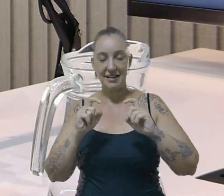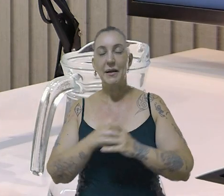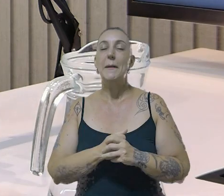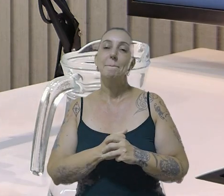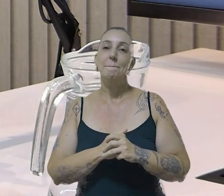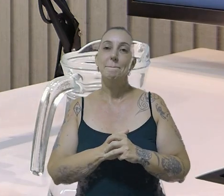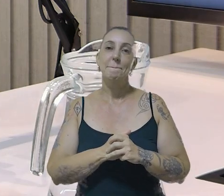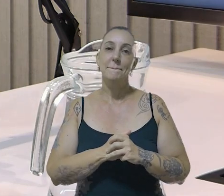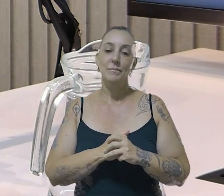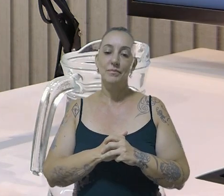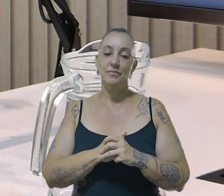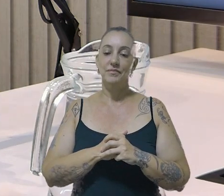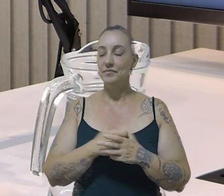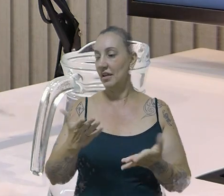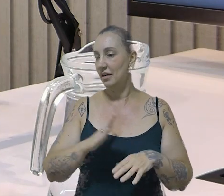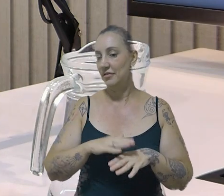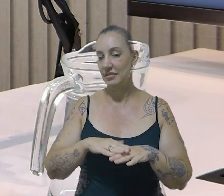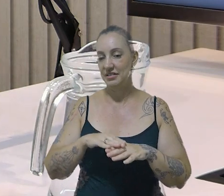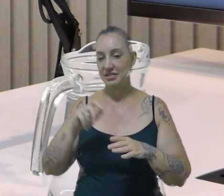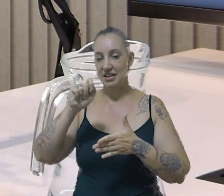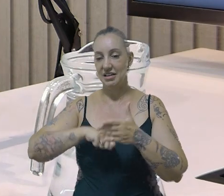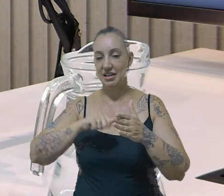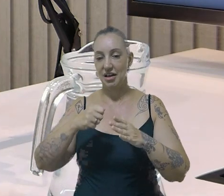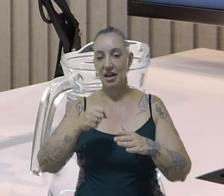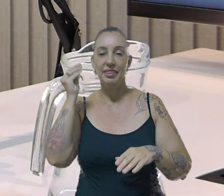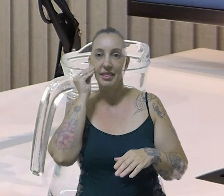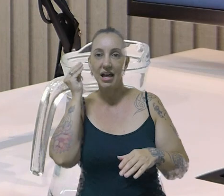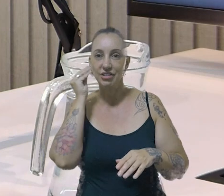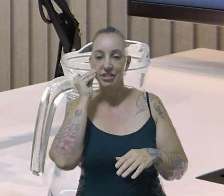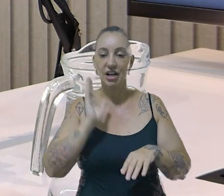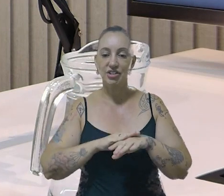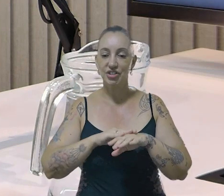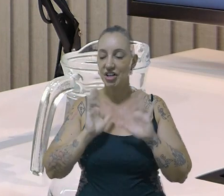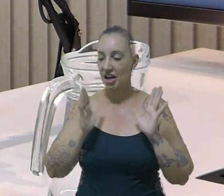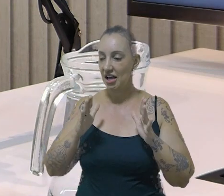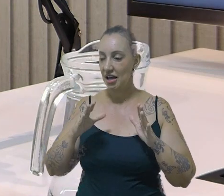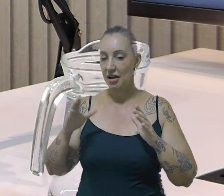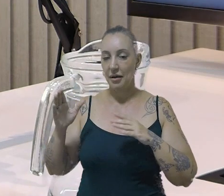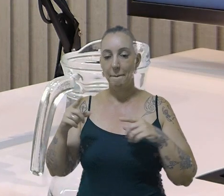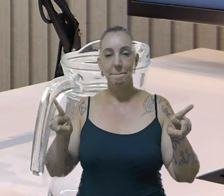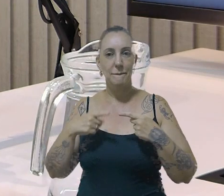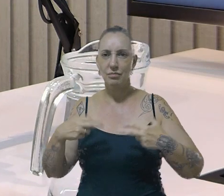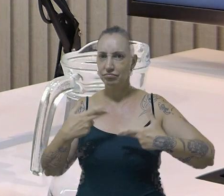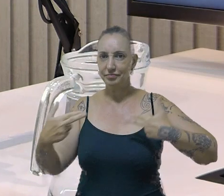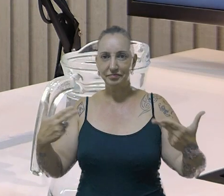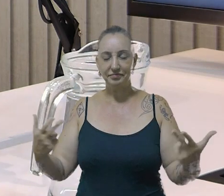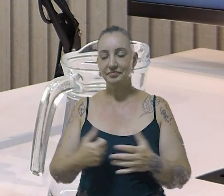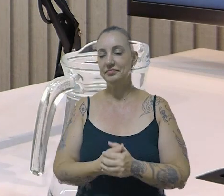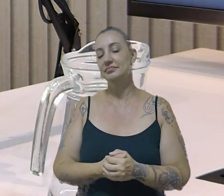é nem nem fez audição pensou em nada disso e ela já tá tipo assim pensando na trilha pensando nas coisas